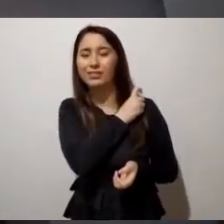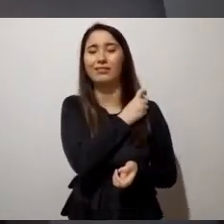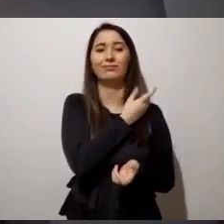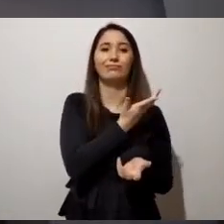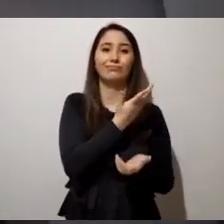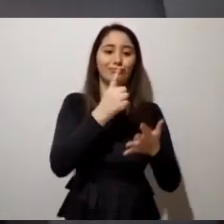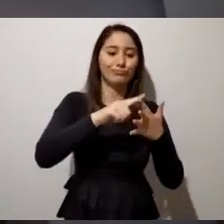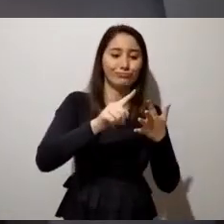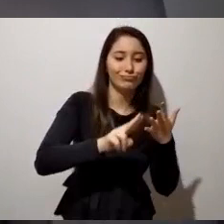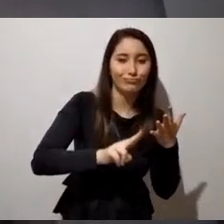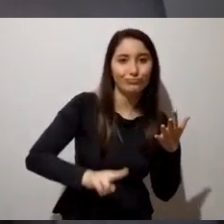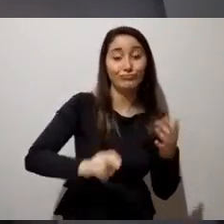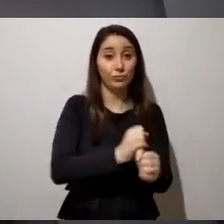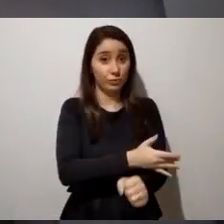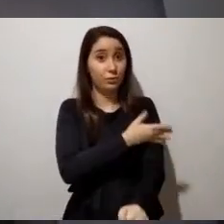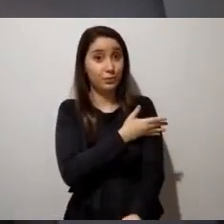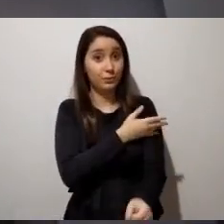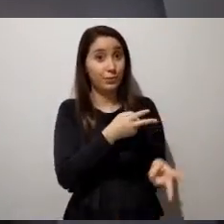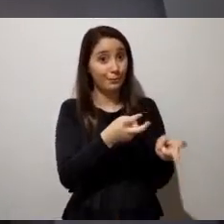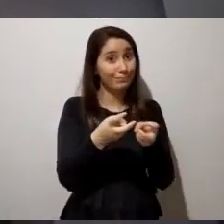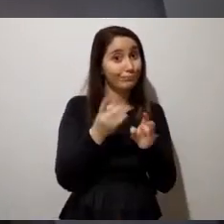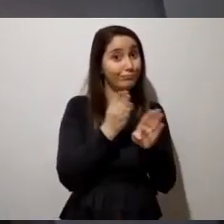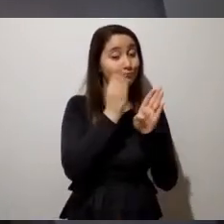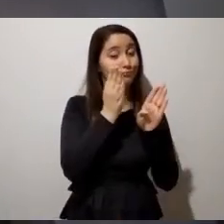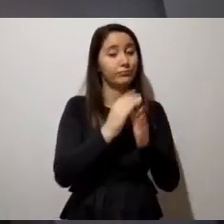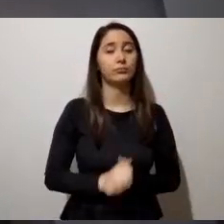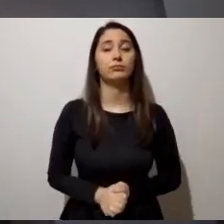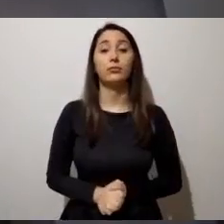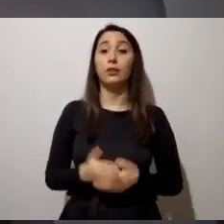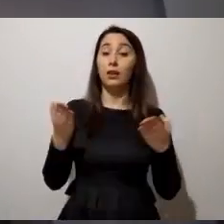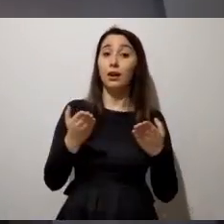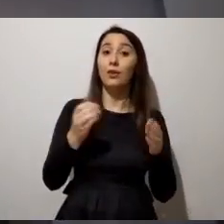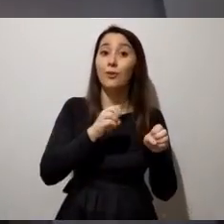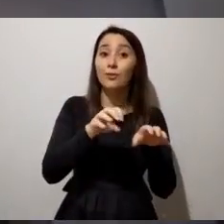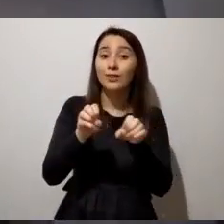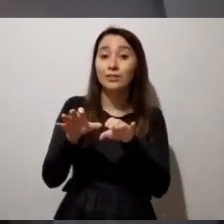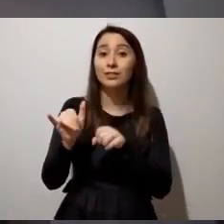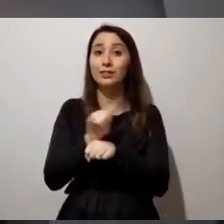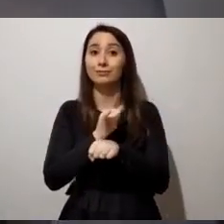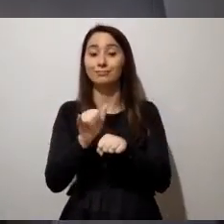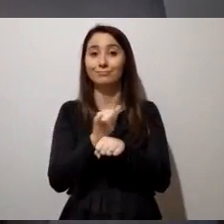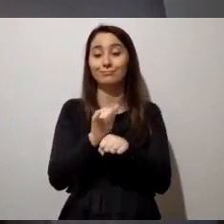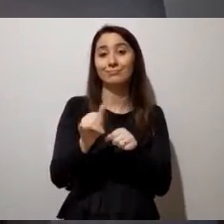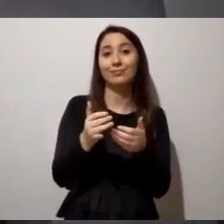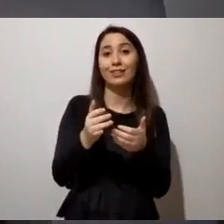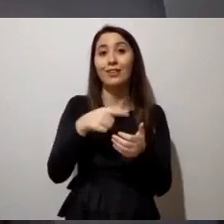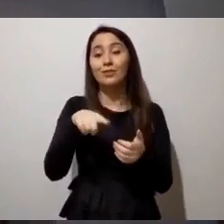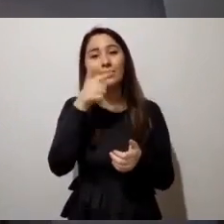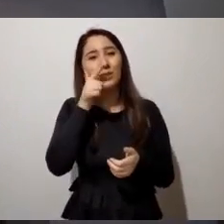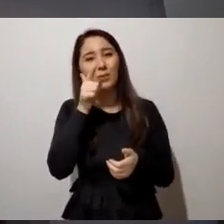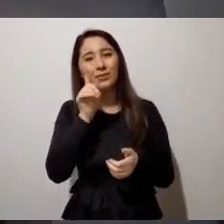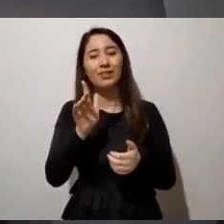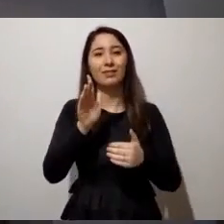e nomear as emoções, eu quero te ensinar a técnica que eu passo para os meus pacientes para que você consiga exercitar